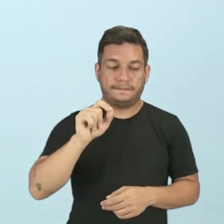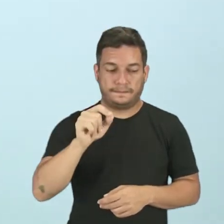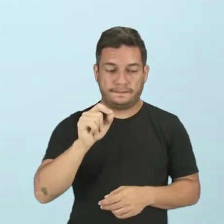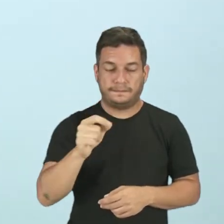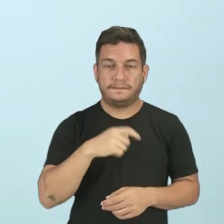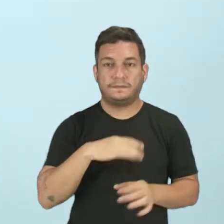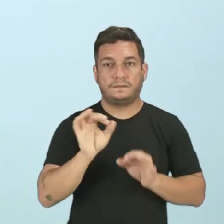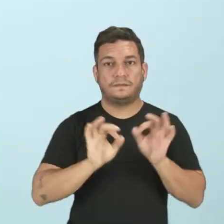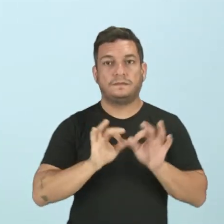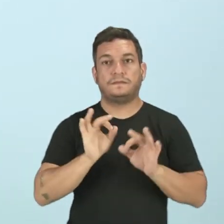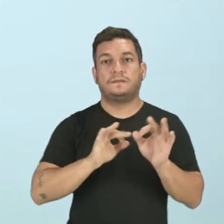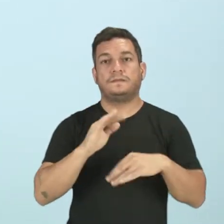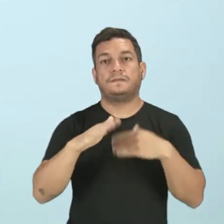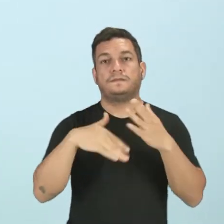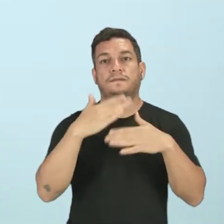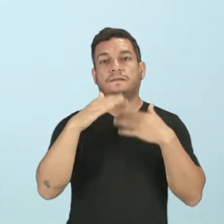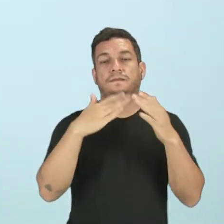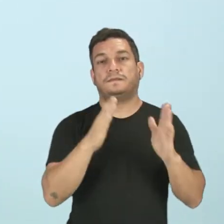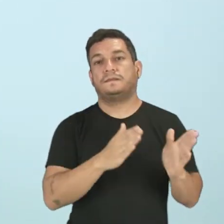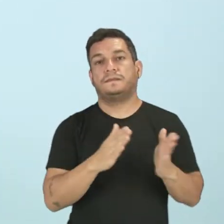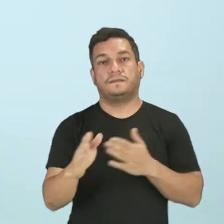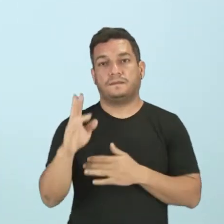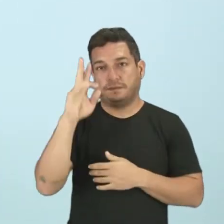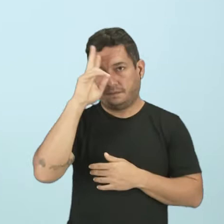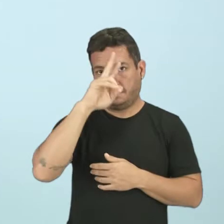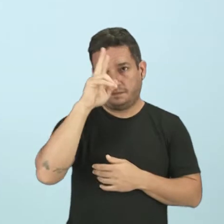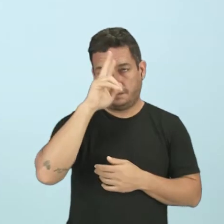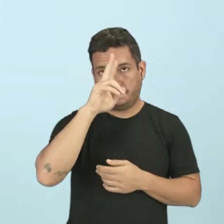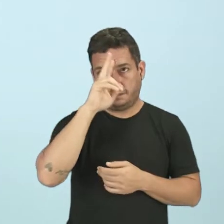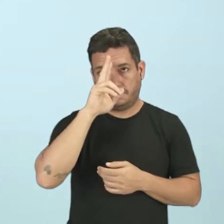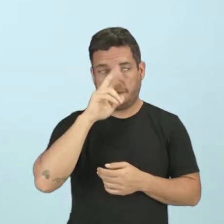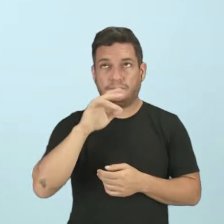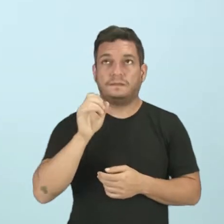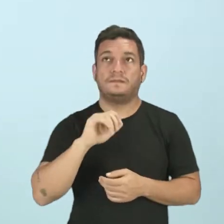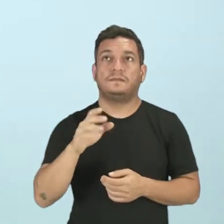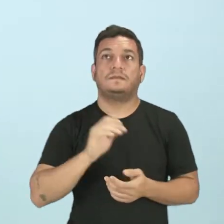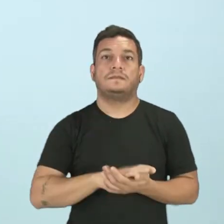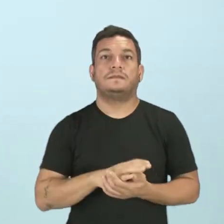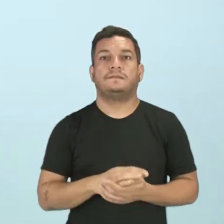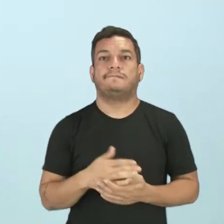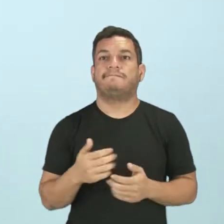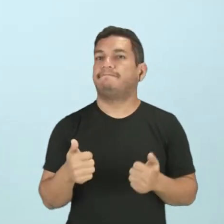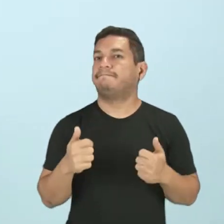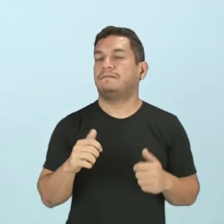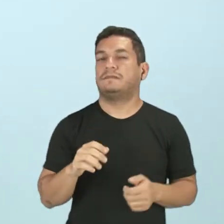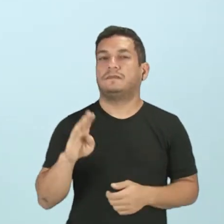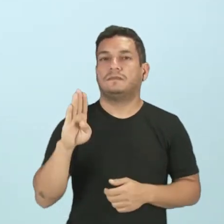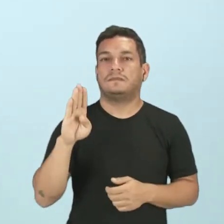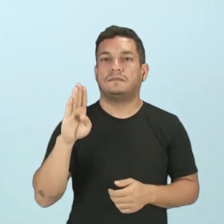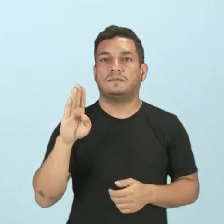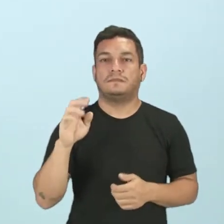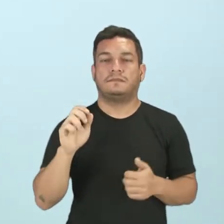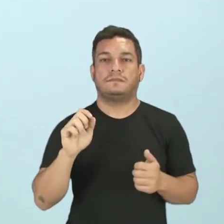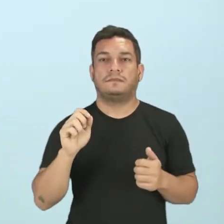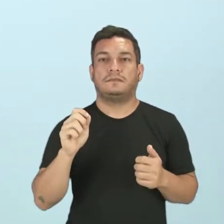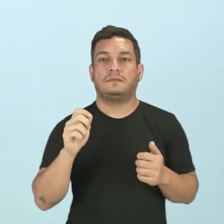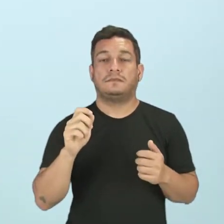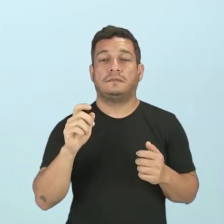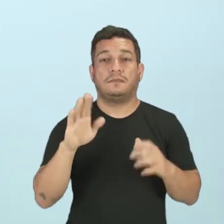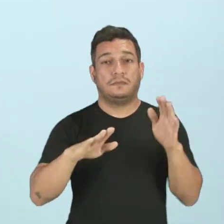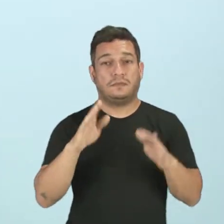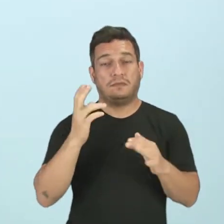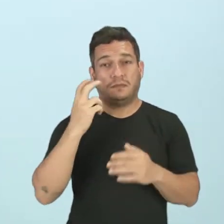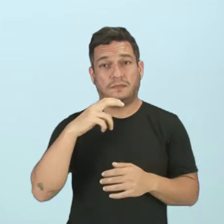sendo construída ao longo da história. Ela não é o oba-oba da cultura de massa, que muitas vezes